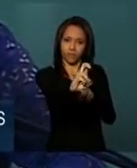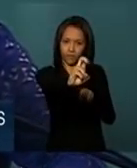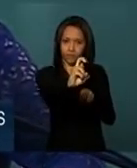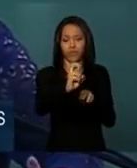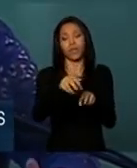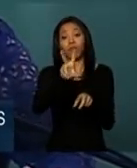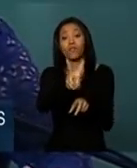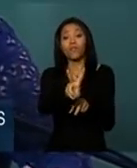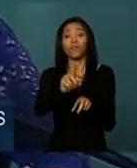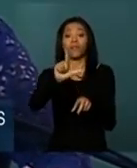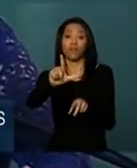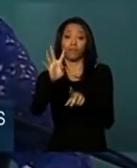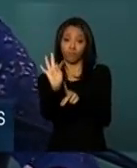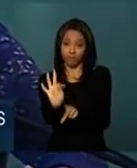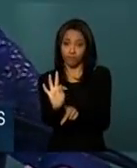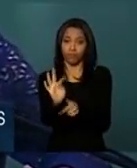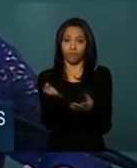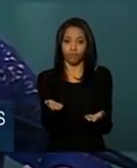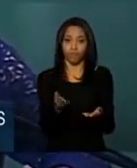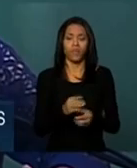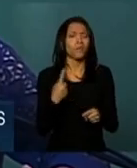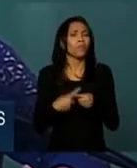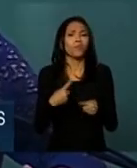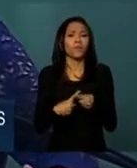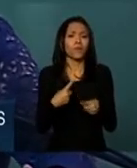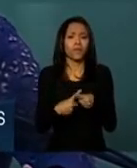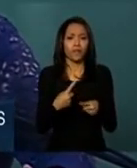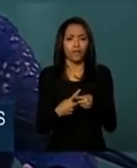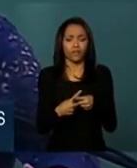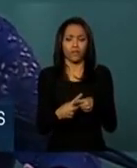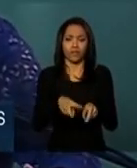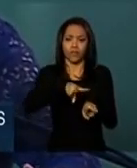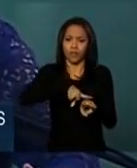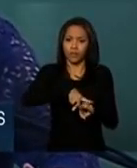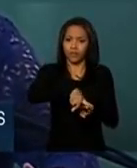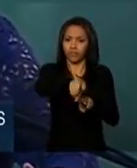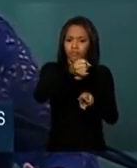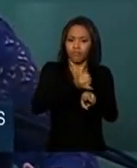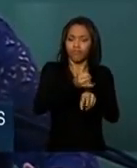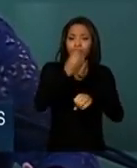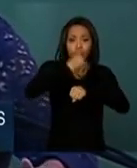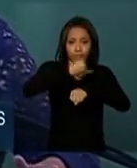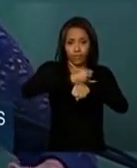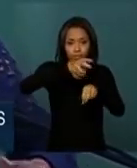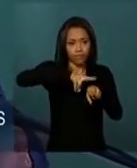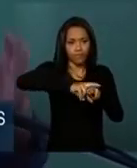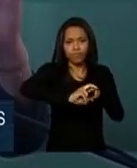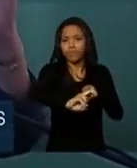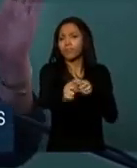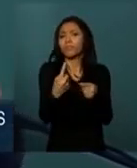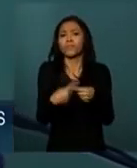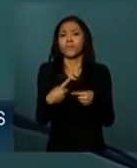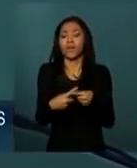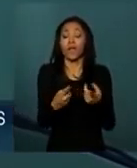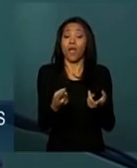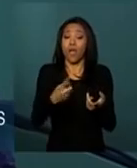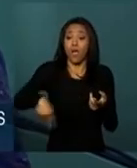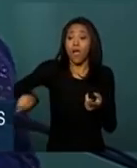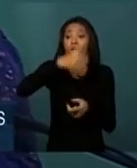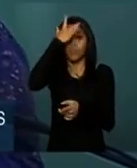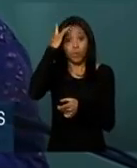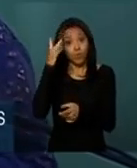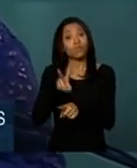sob trilho. Por que transporte sob trilho? Porque não só as pessoas